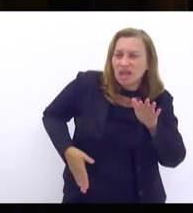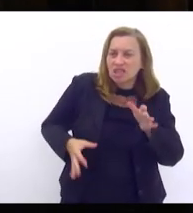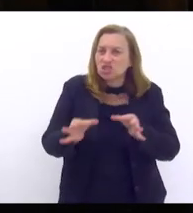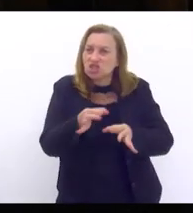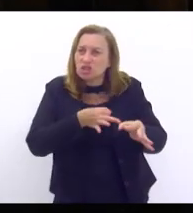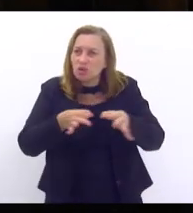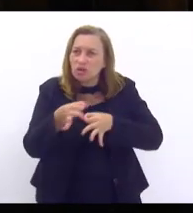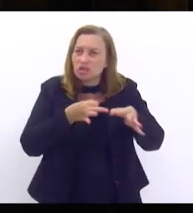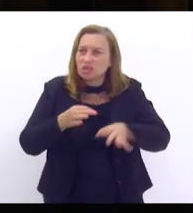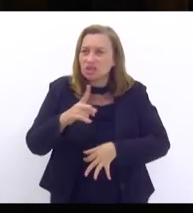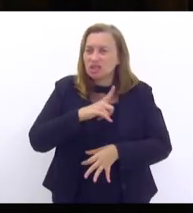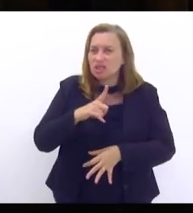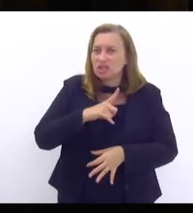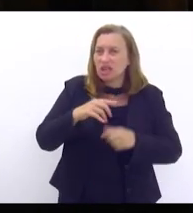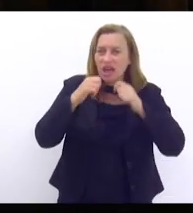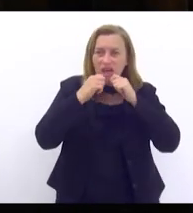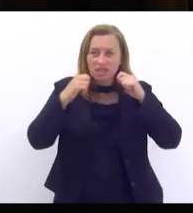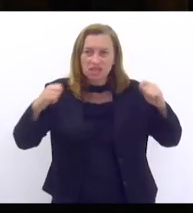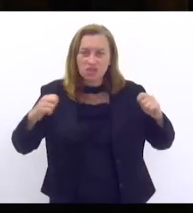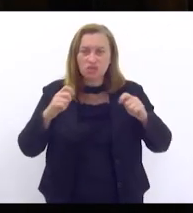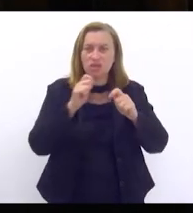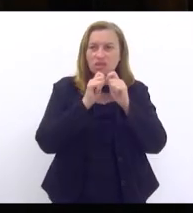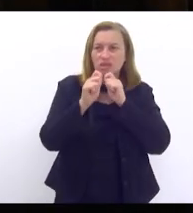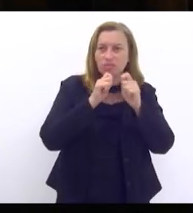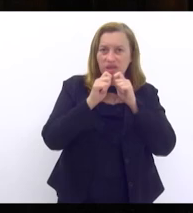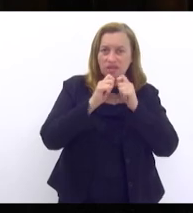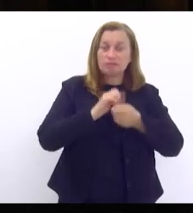ter agora assessoria de imprensa.